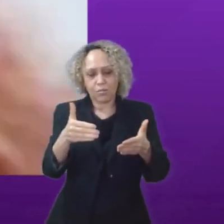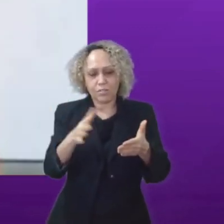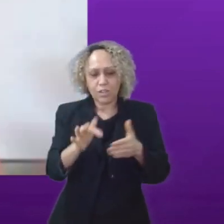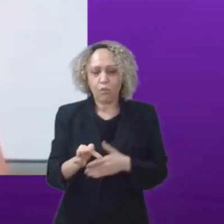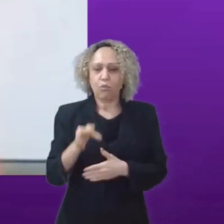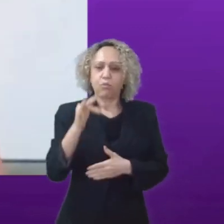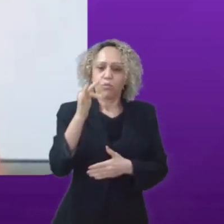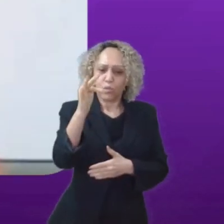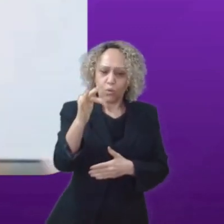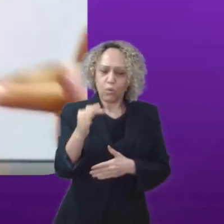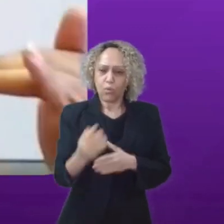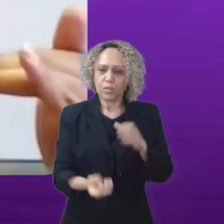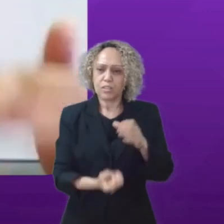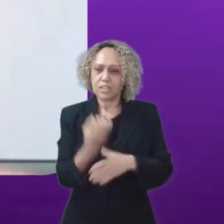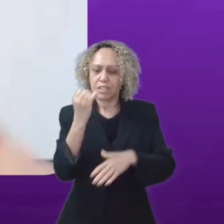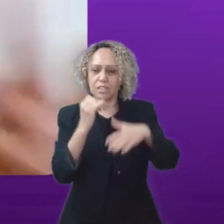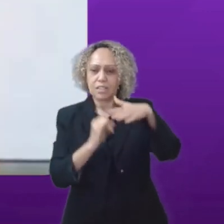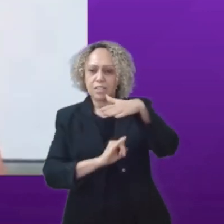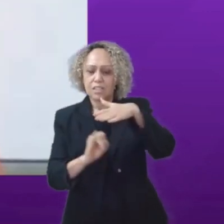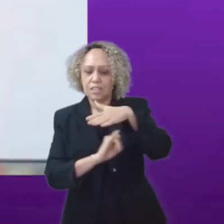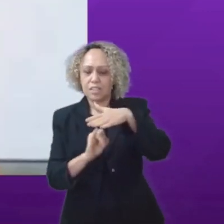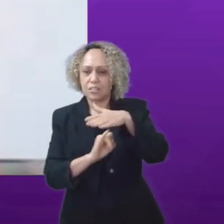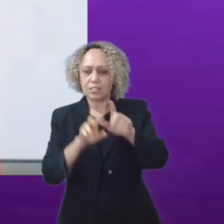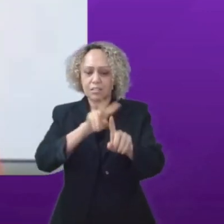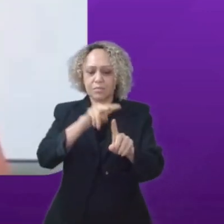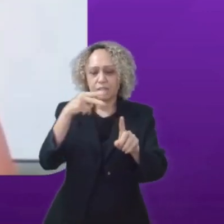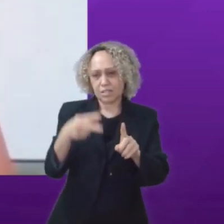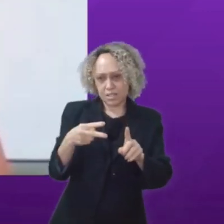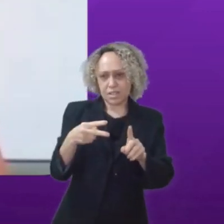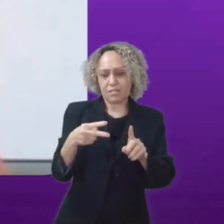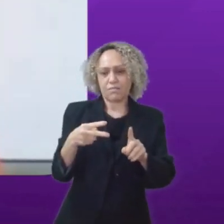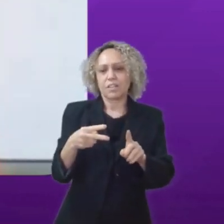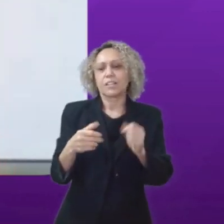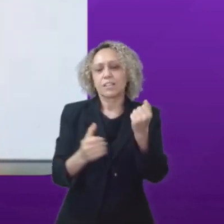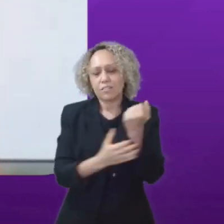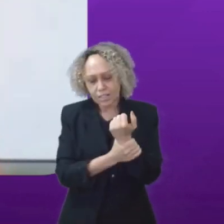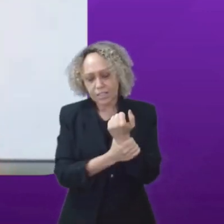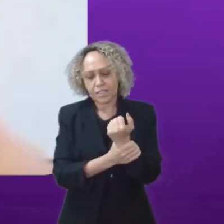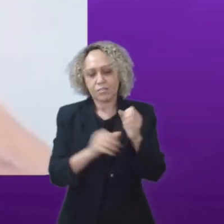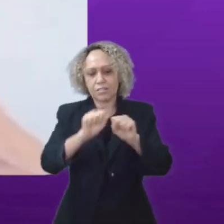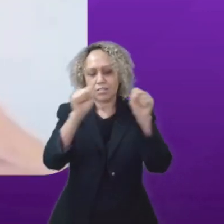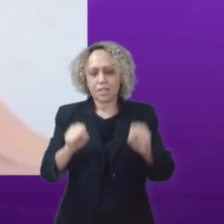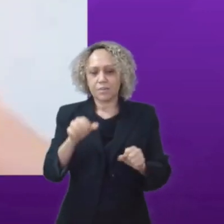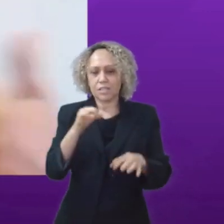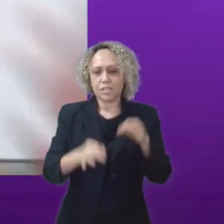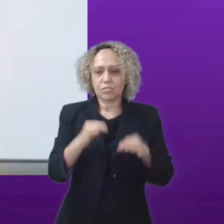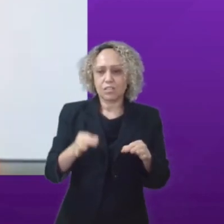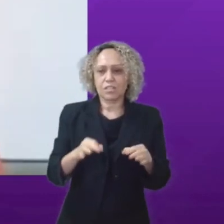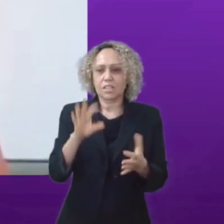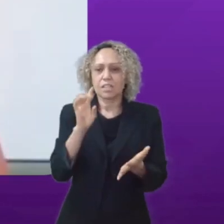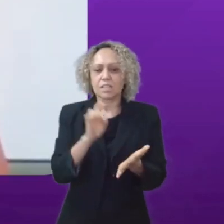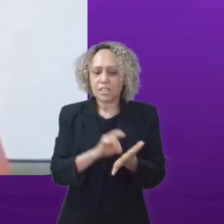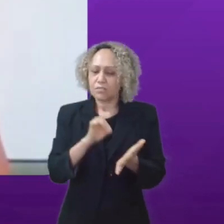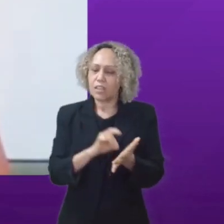de instituições, numa perspectiva da segurança, numa perspectiva do sistema de justiça, que de fato